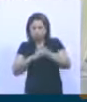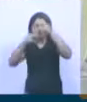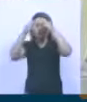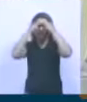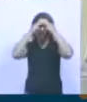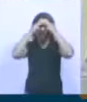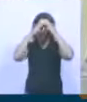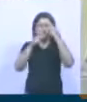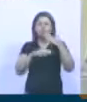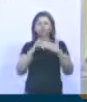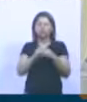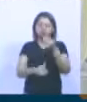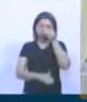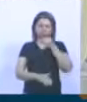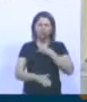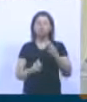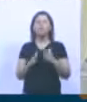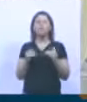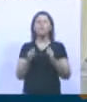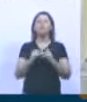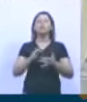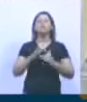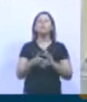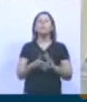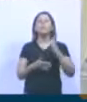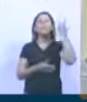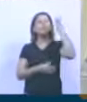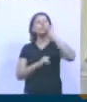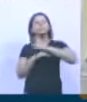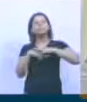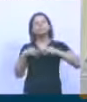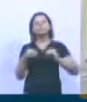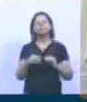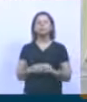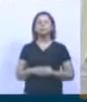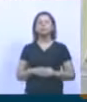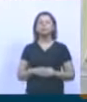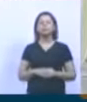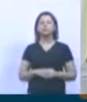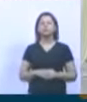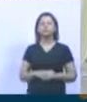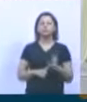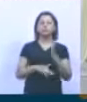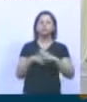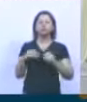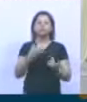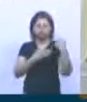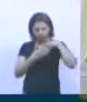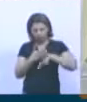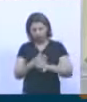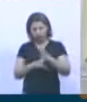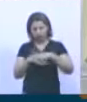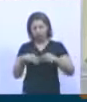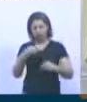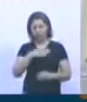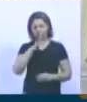rejeição, Senhor, eu peço a tua cura. Cura interior, cura do meu